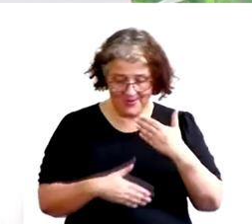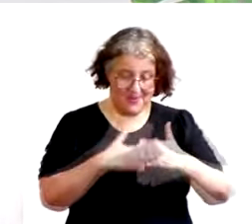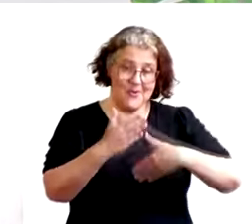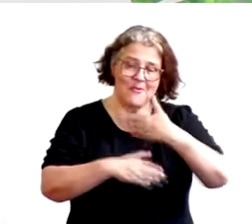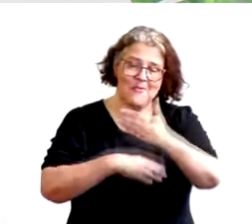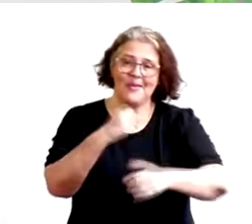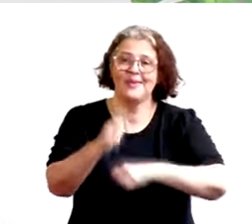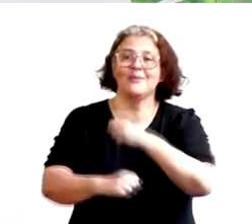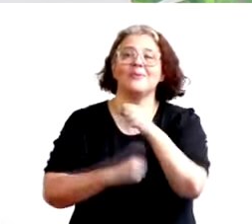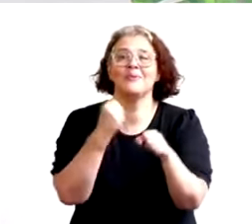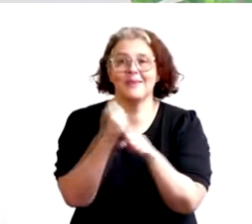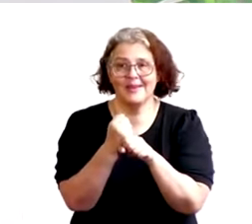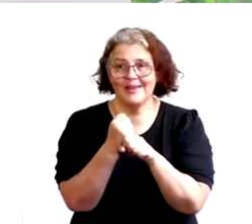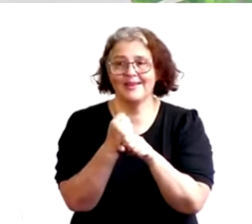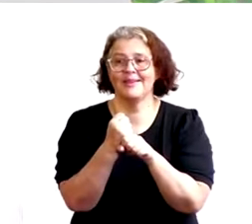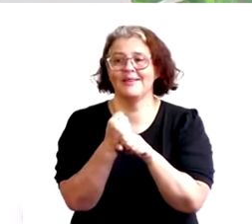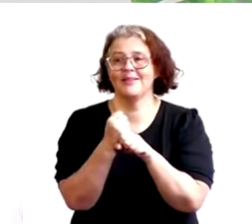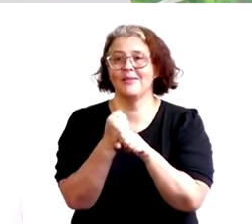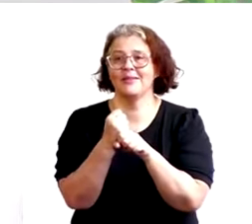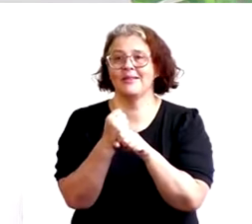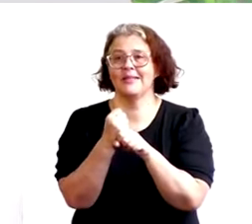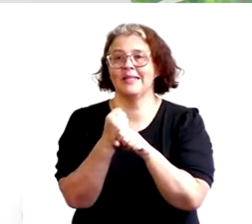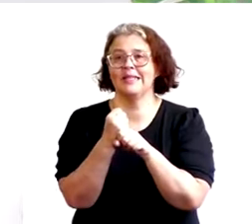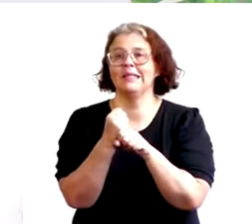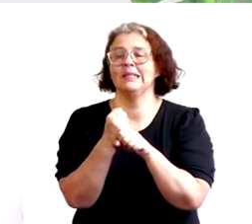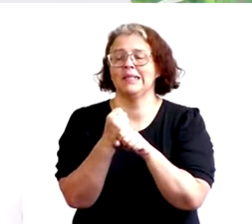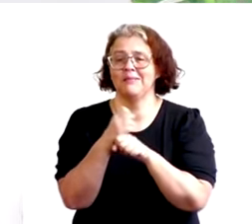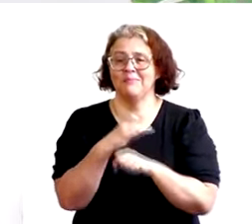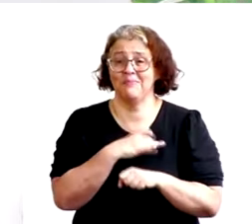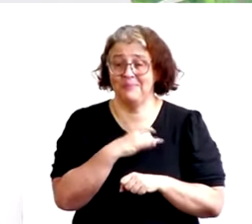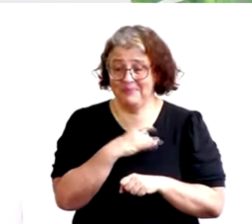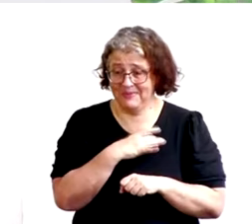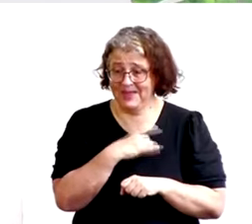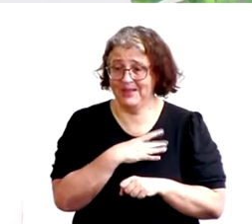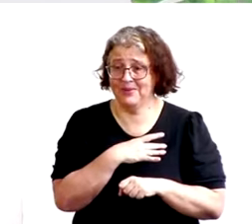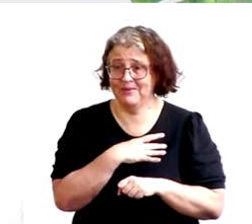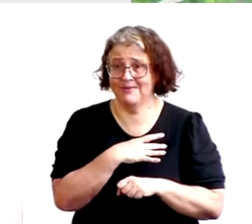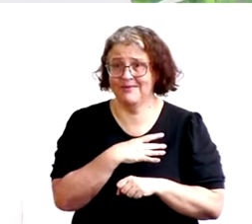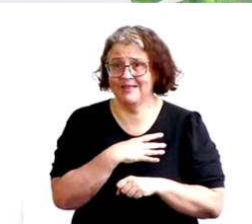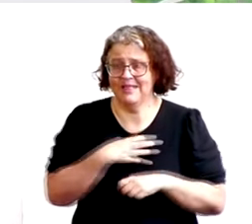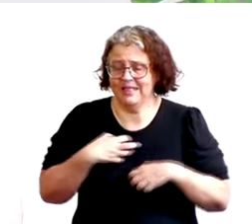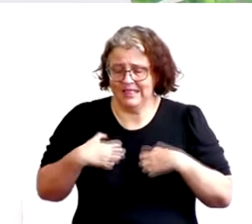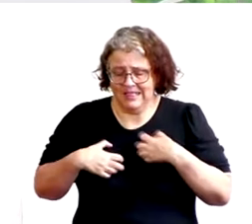nos traz uma espécie de medo e ansiedade o que vai acontecer